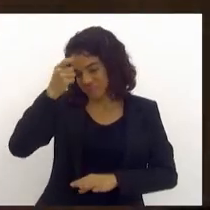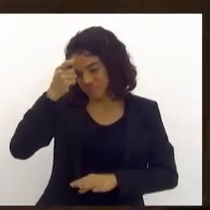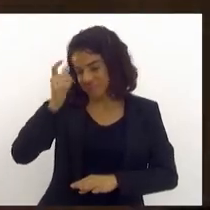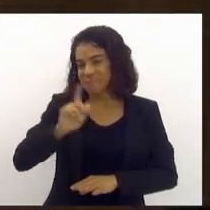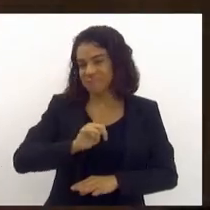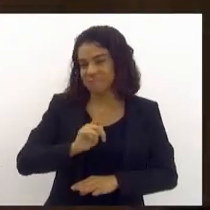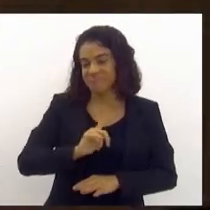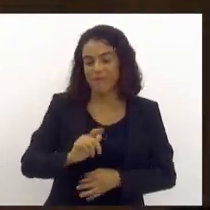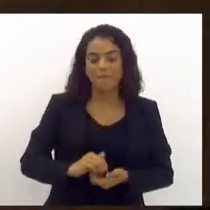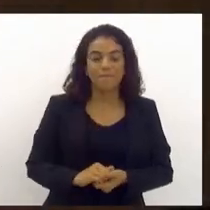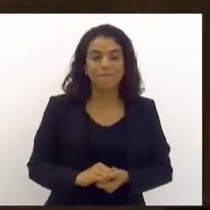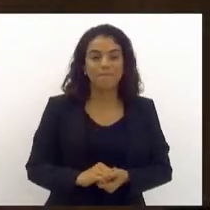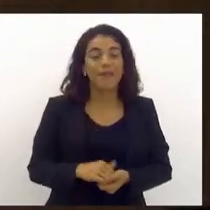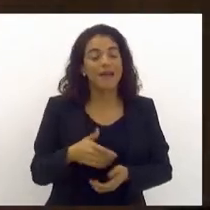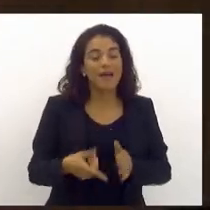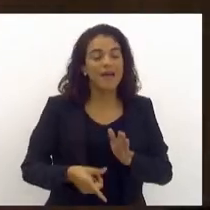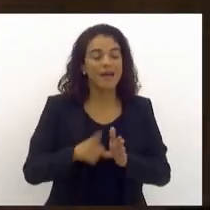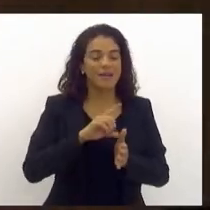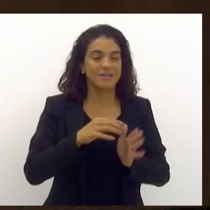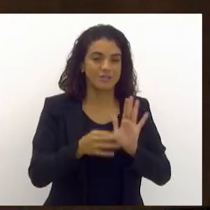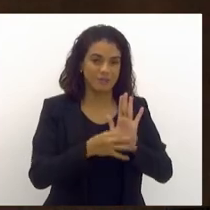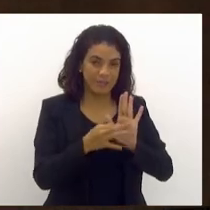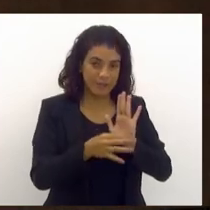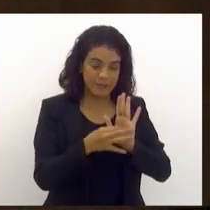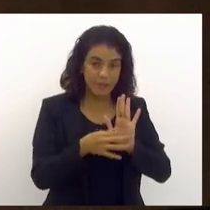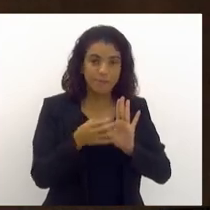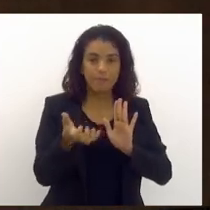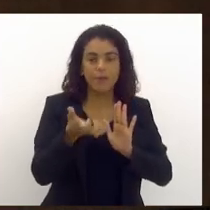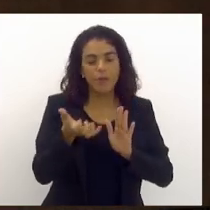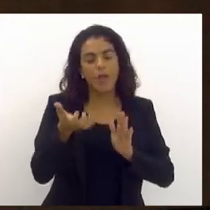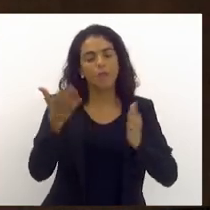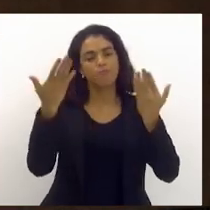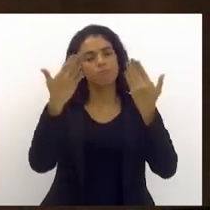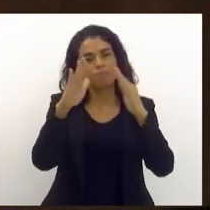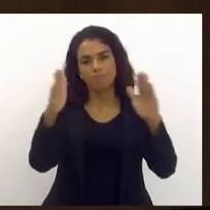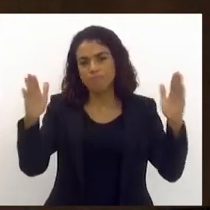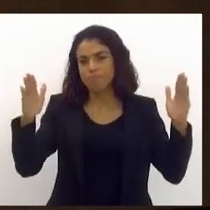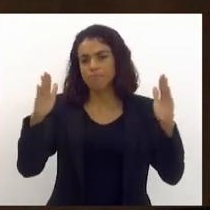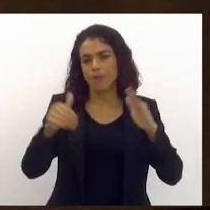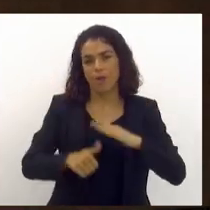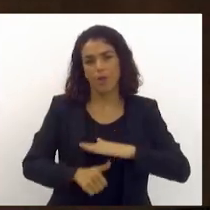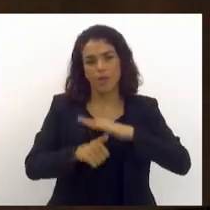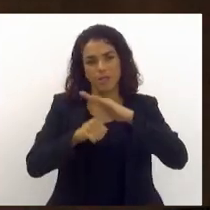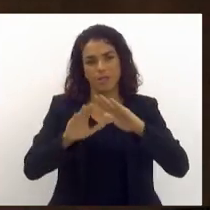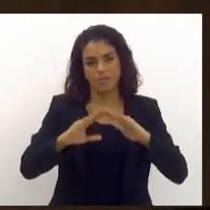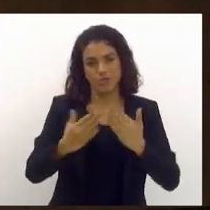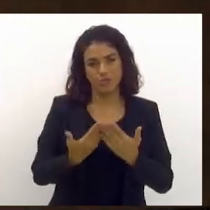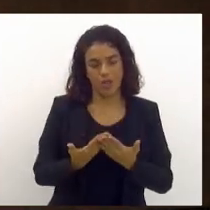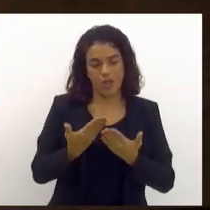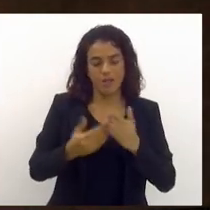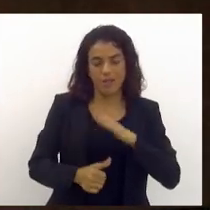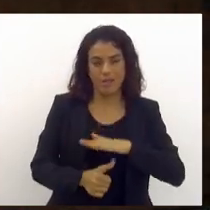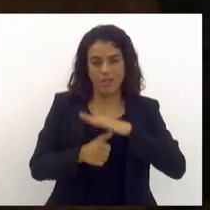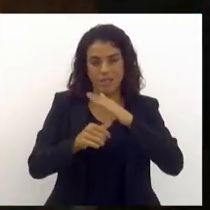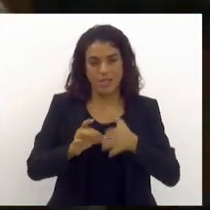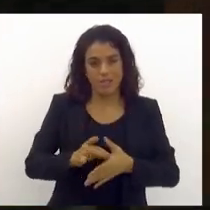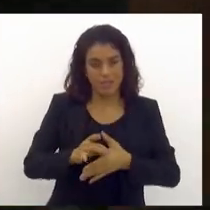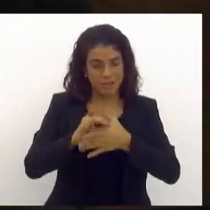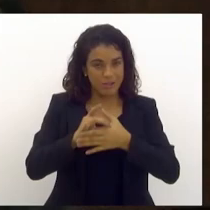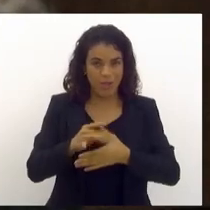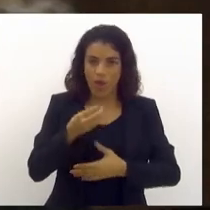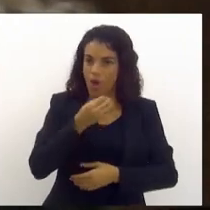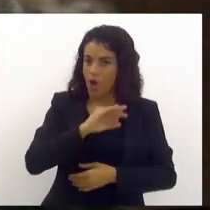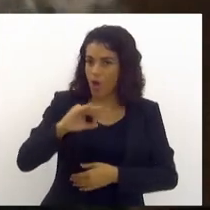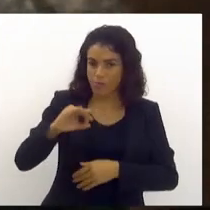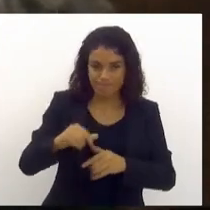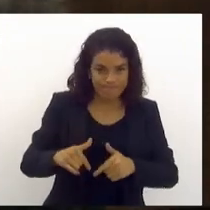dar o parecer, presidente, eu queria ressaltar aqui, parabenizar aos líderes, no Colégio de Líderes, pela excelente atuação. Sem dúvida